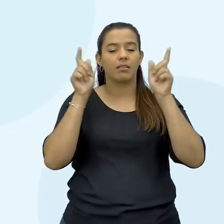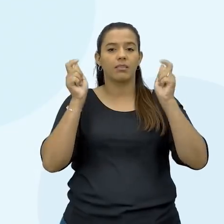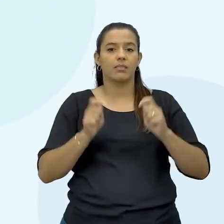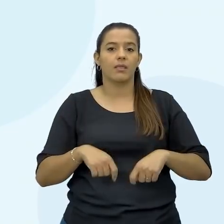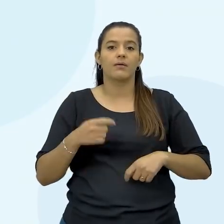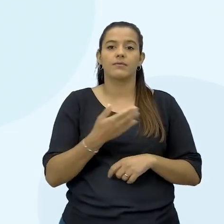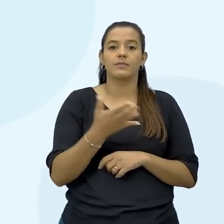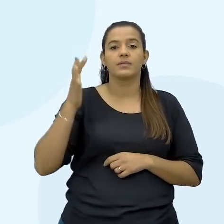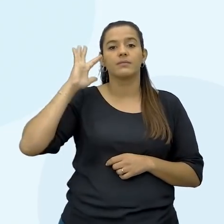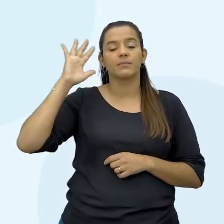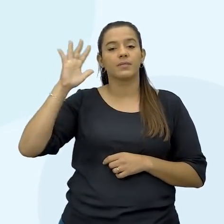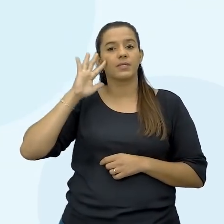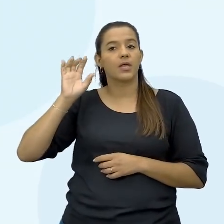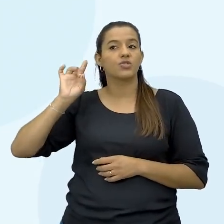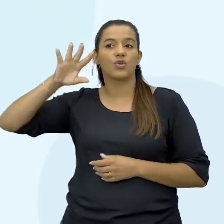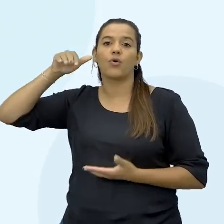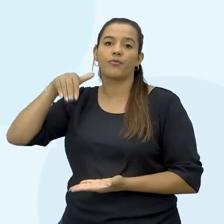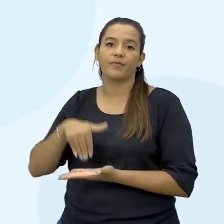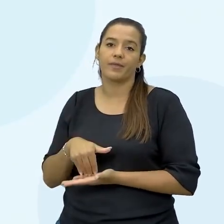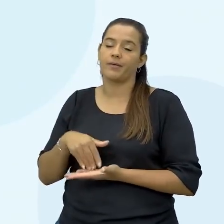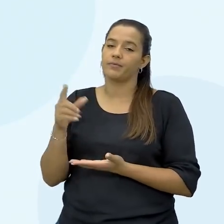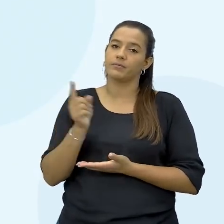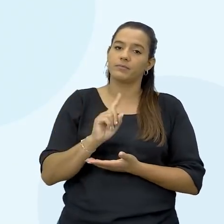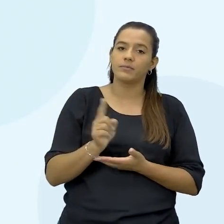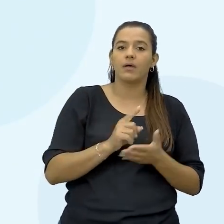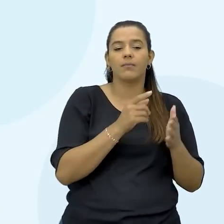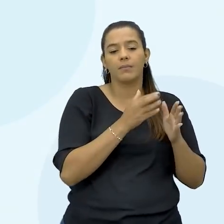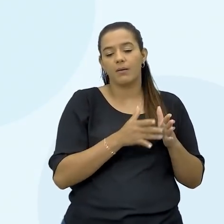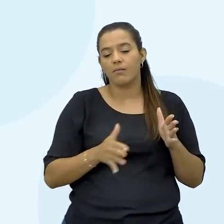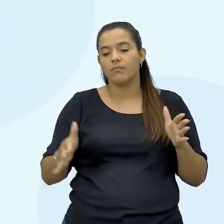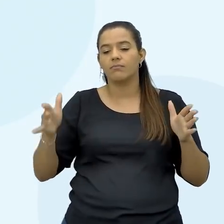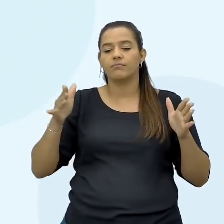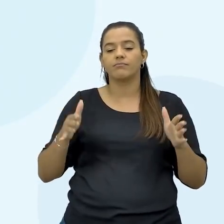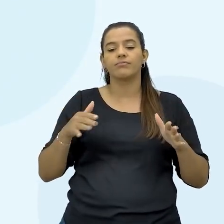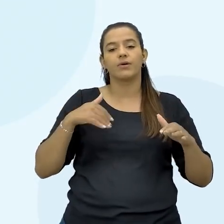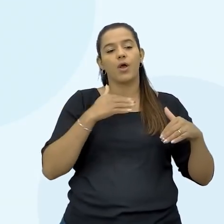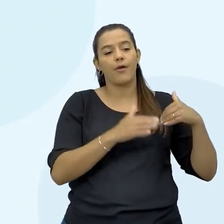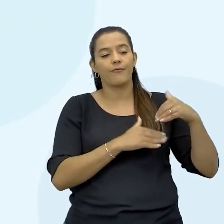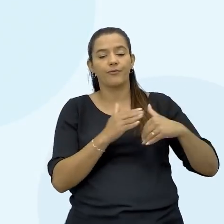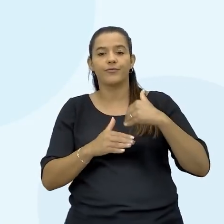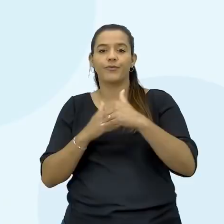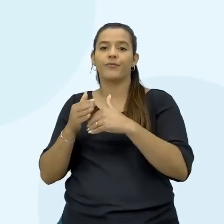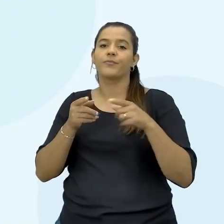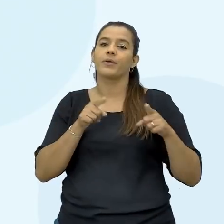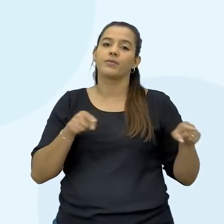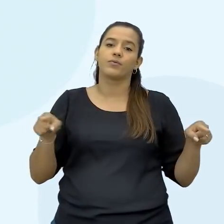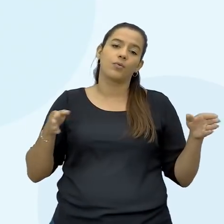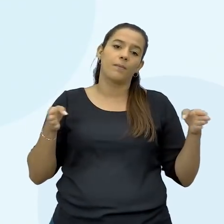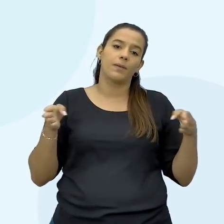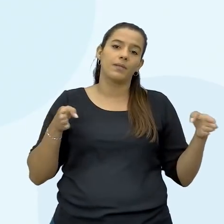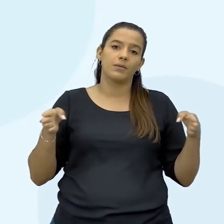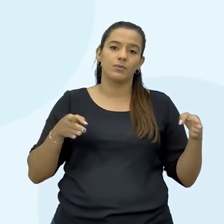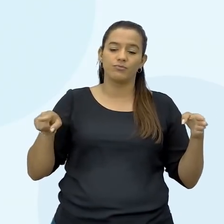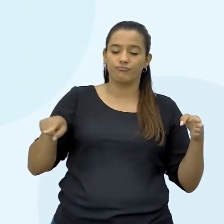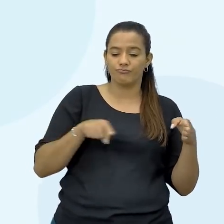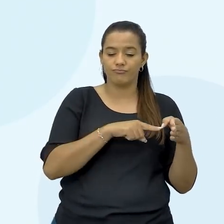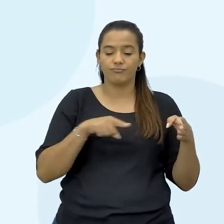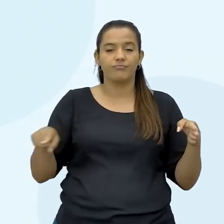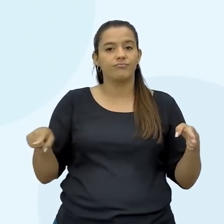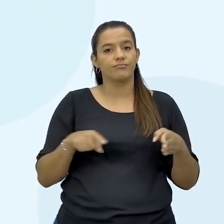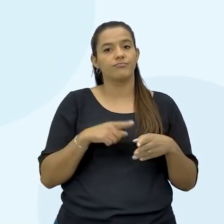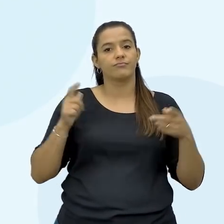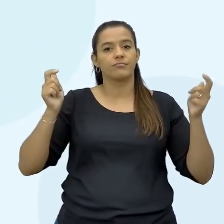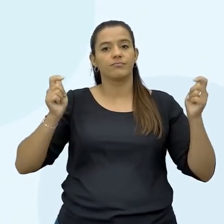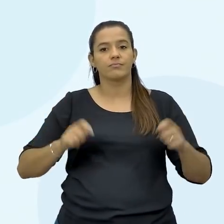pensarem não só no produto final que os estudantes terão produzido ao final da unidade curricular, ao final de cada